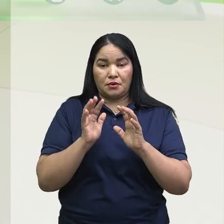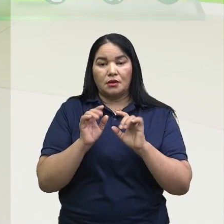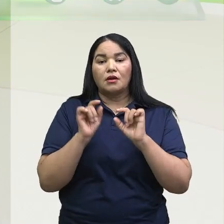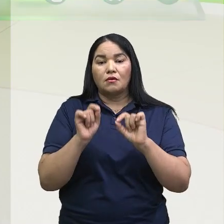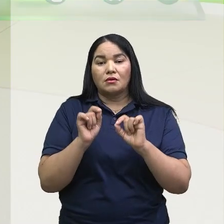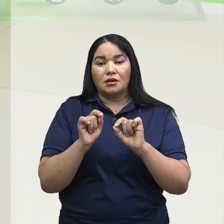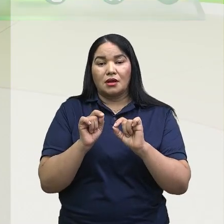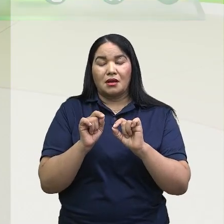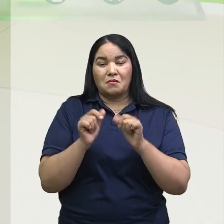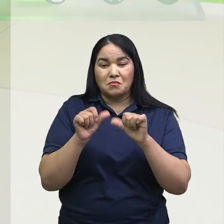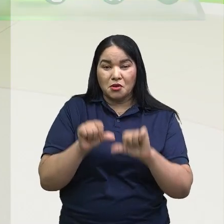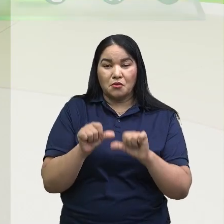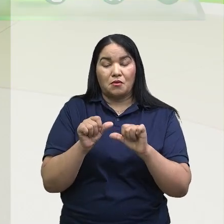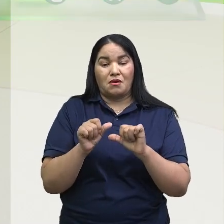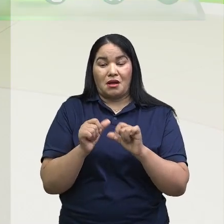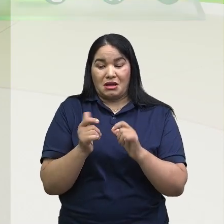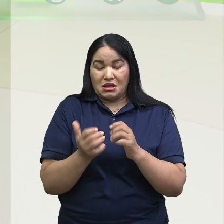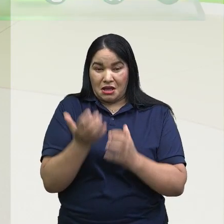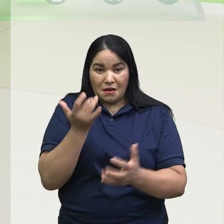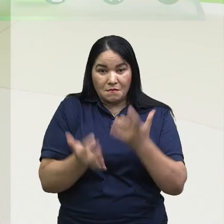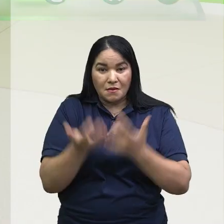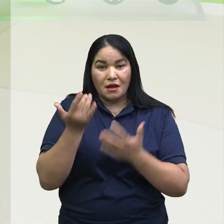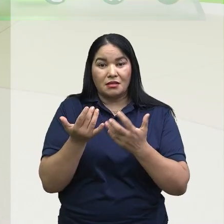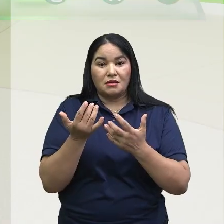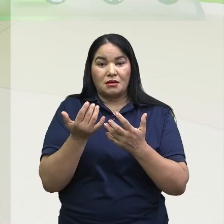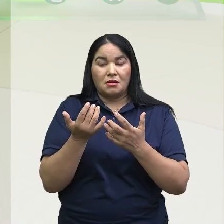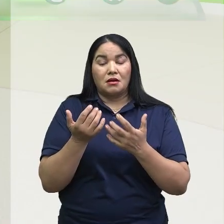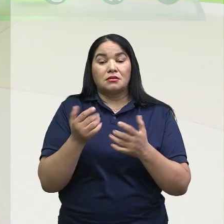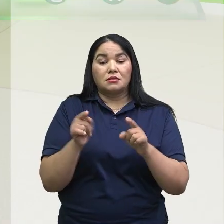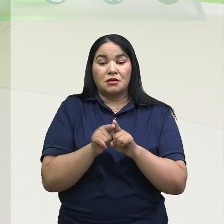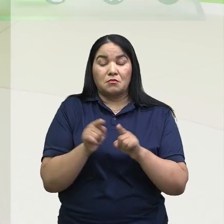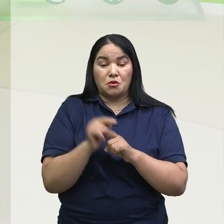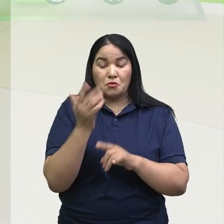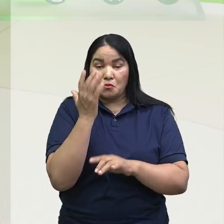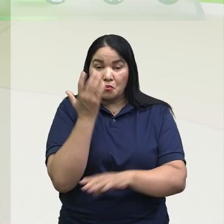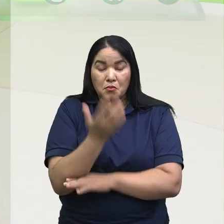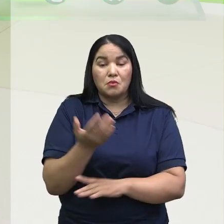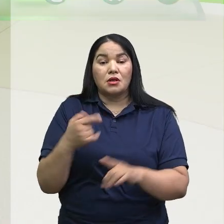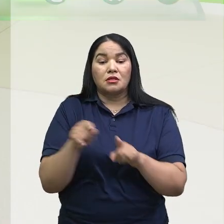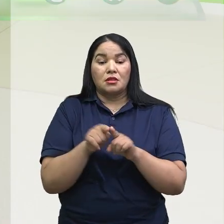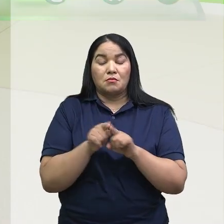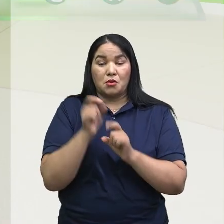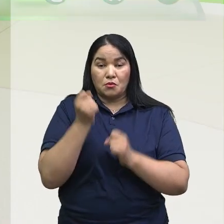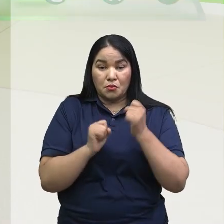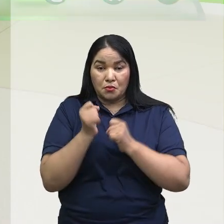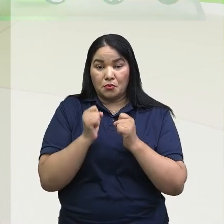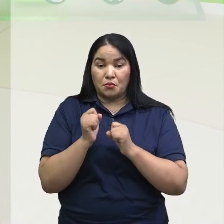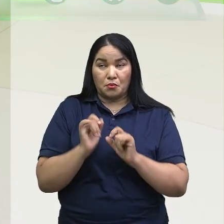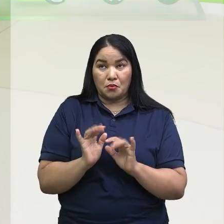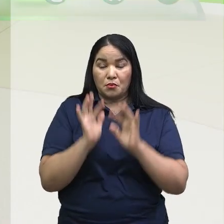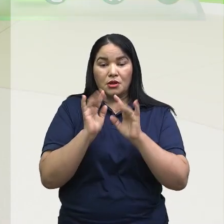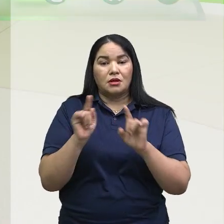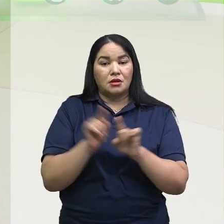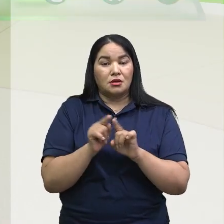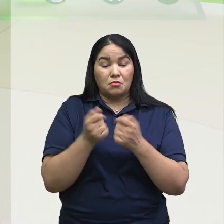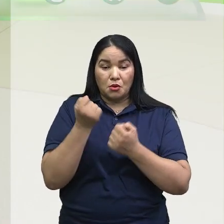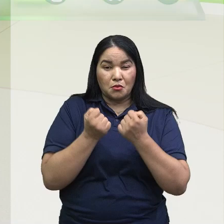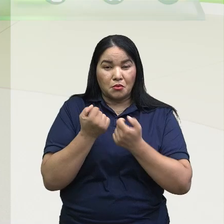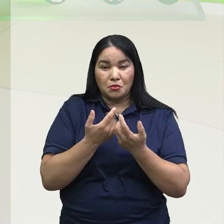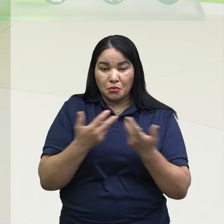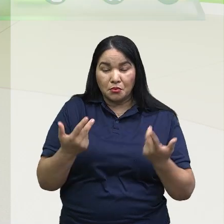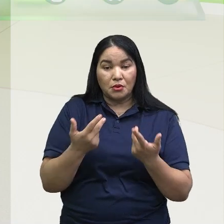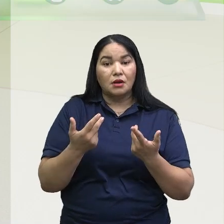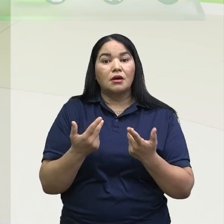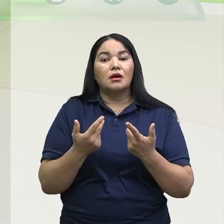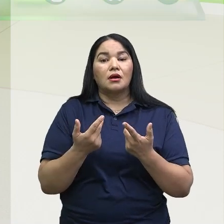queimadas, queima de combustíveis fósseis, poluição ali proveniente de indústrias, de automóveis. Toda essa queima